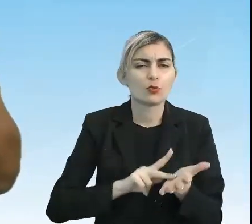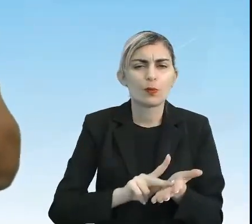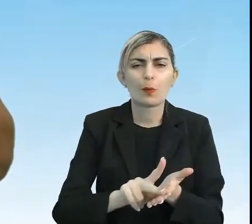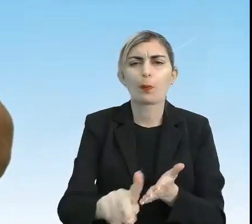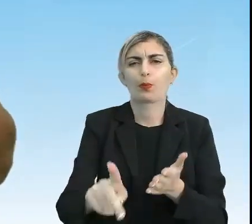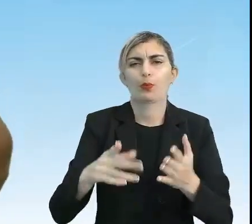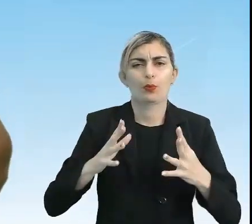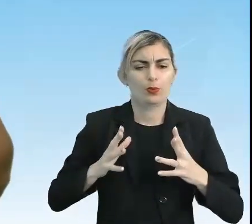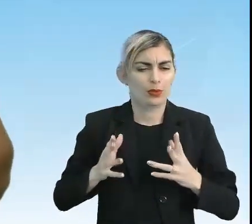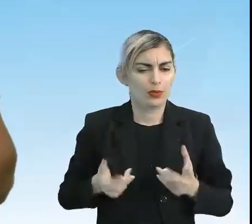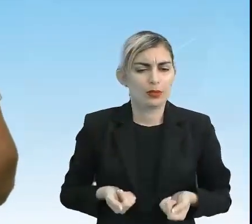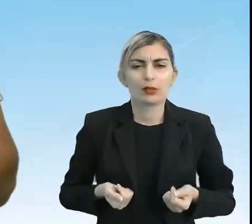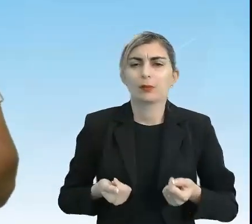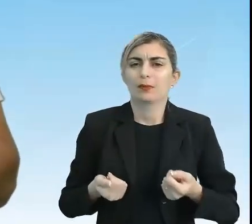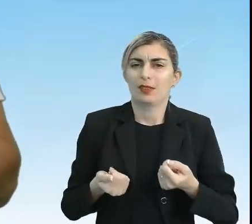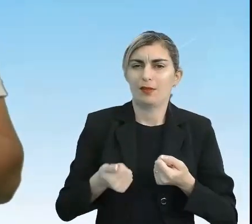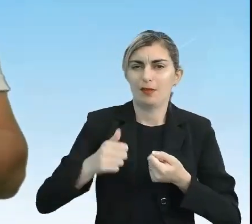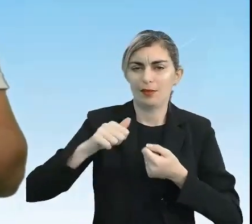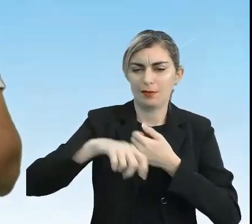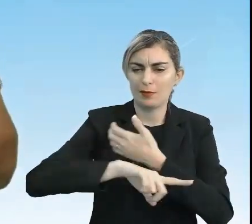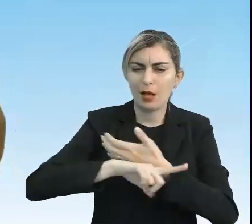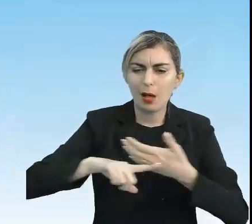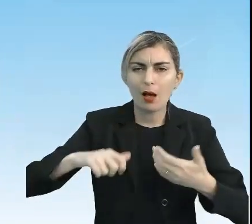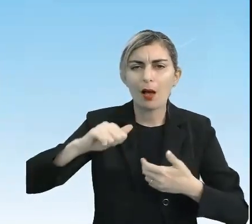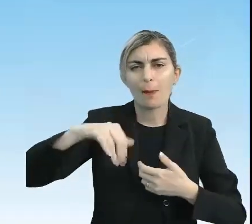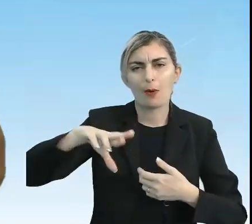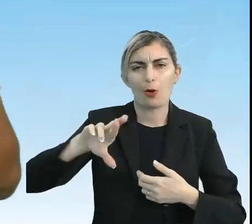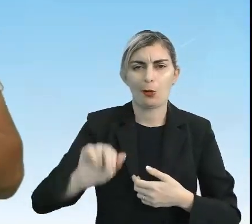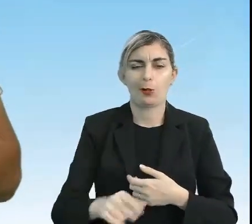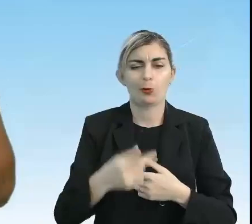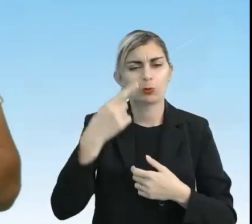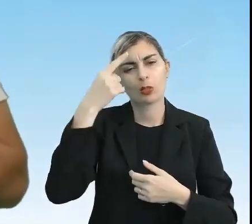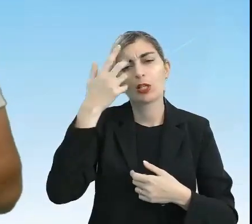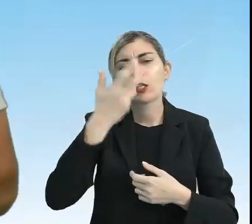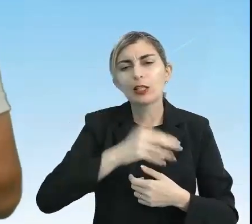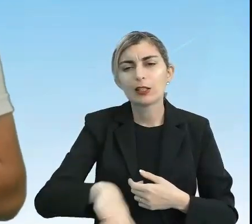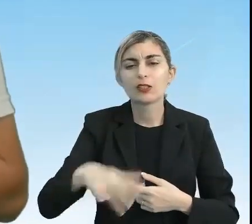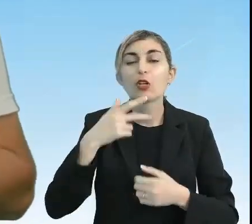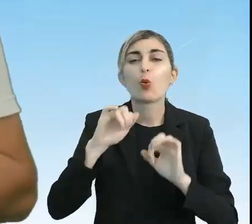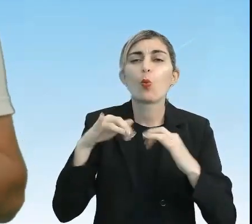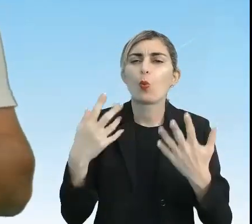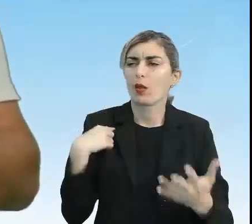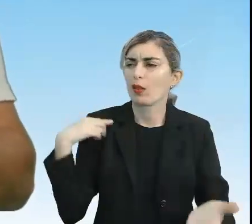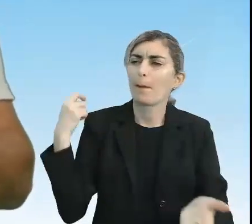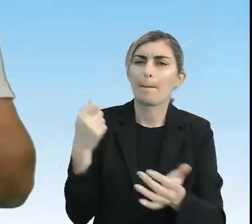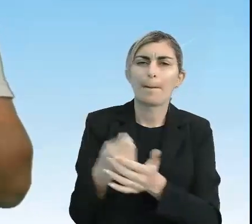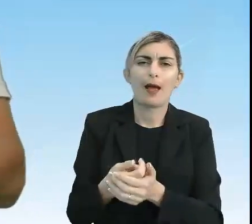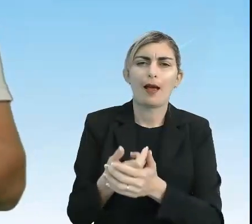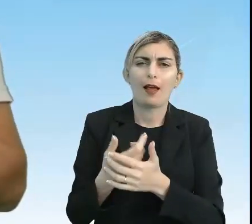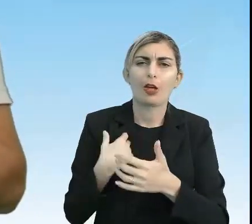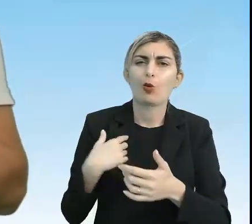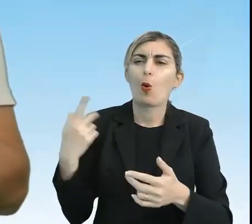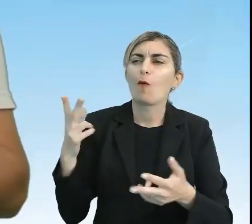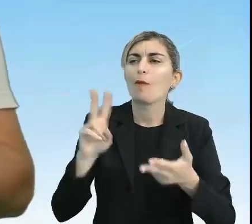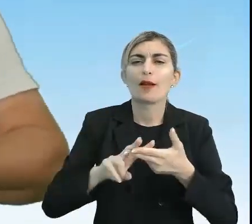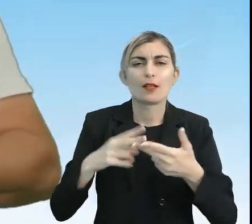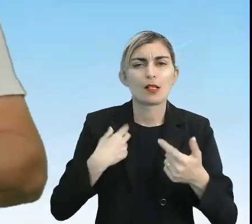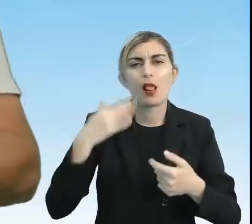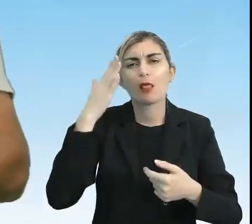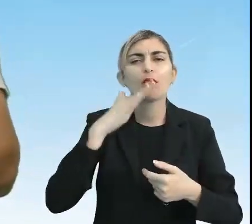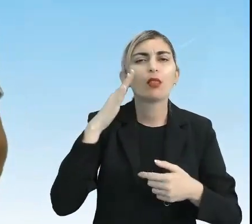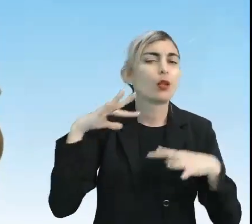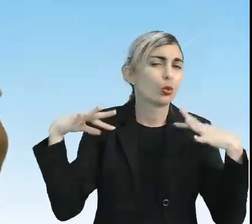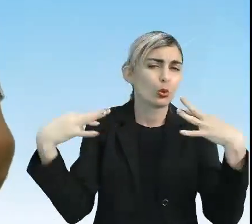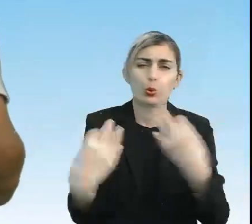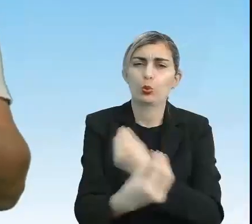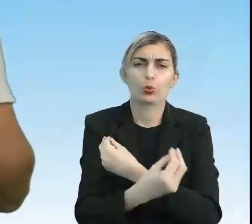muito sem a moral estabelecida. Então, o que é que a criança diz aí? Quando vamos pagar? Porque ela entende que toda